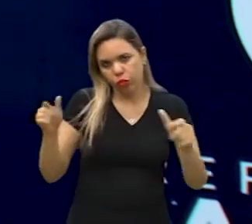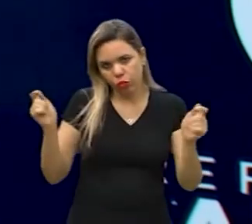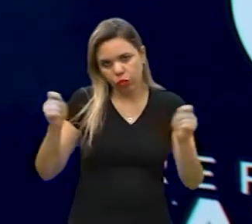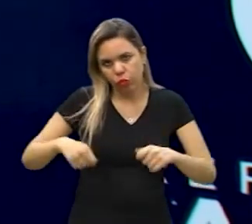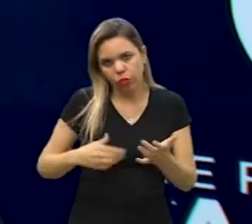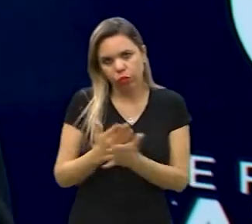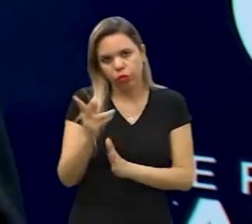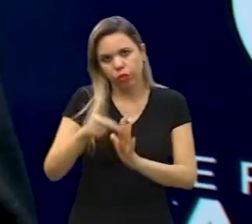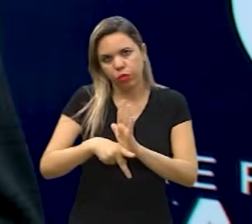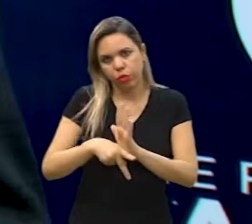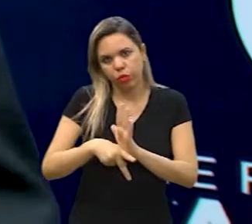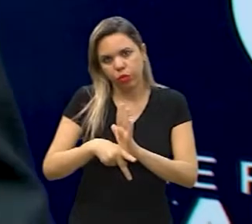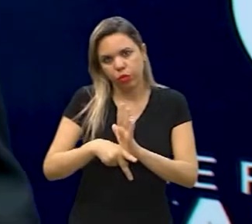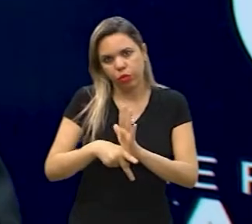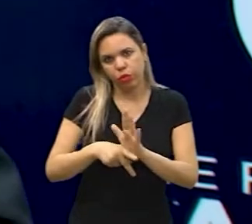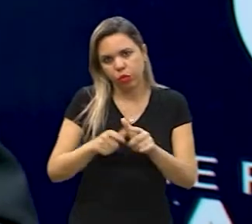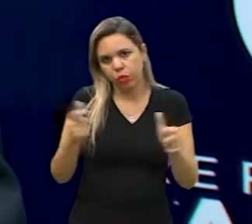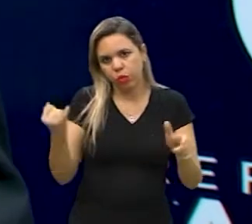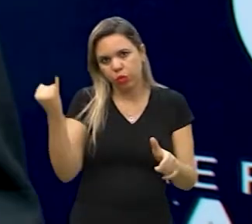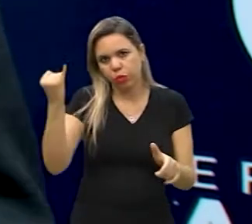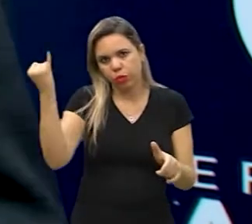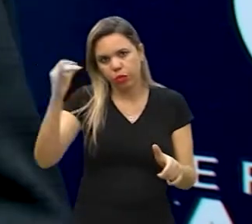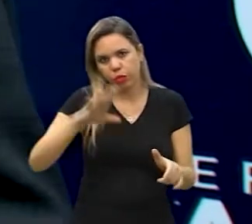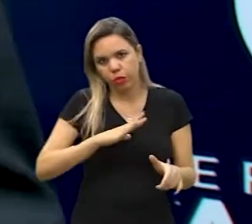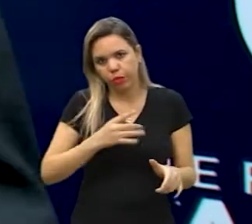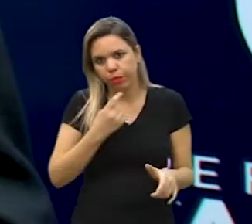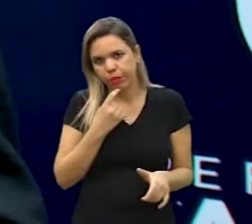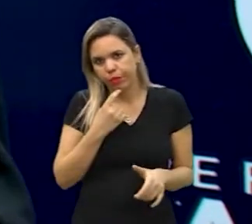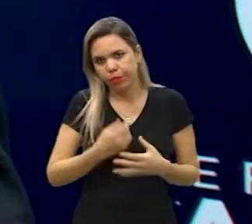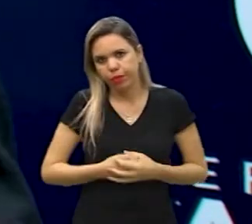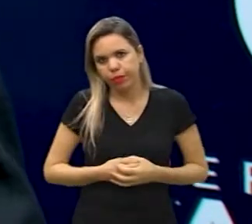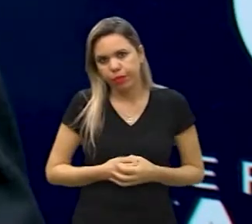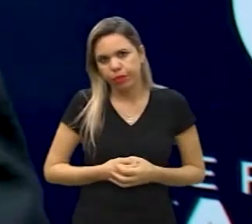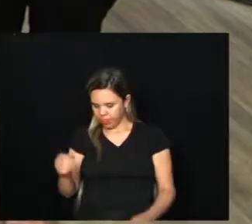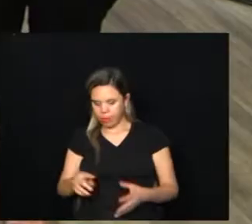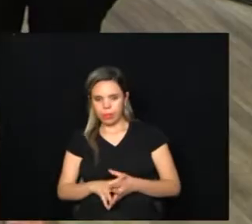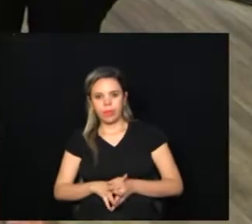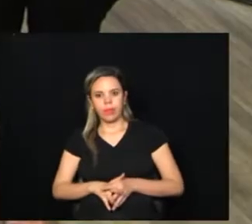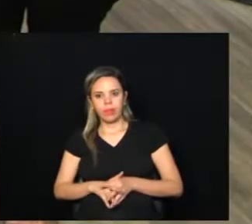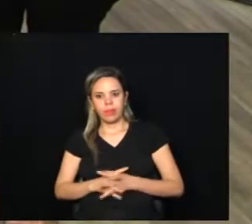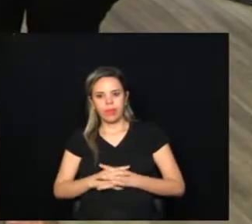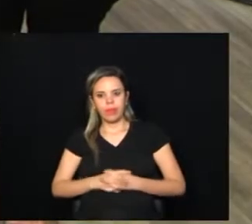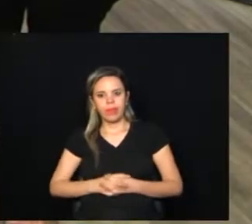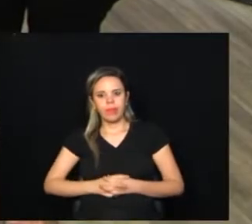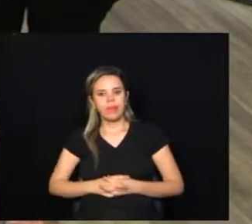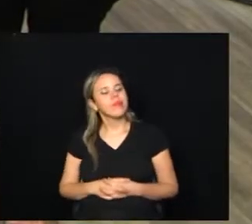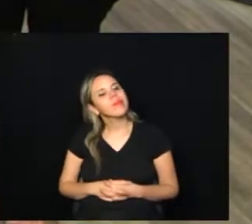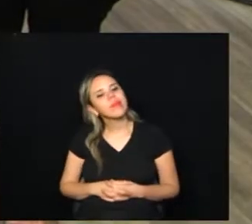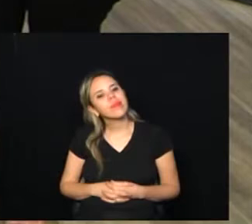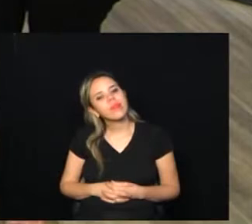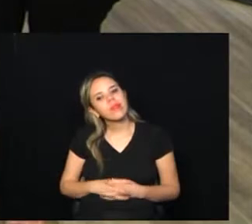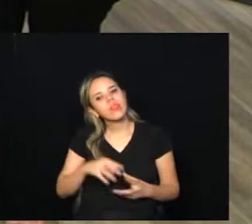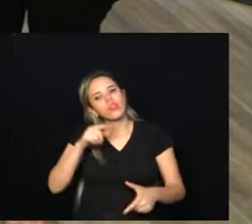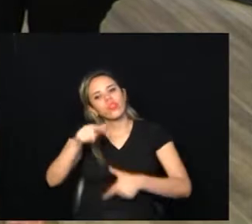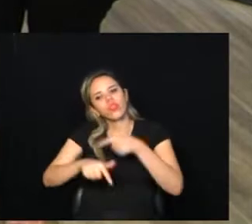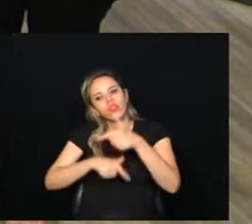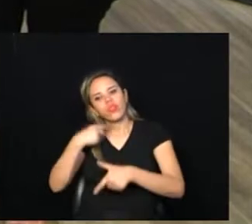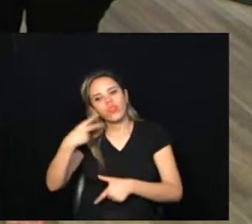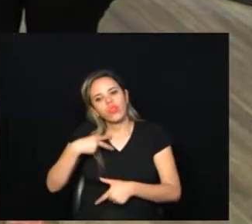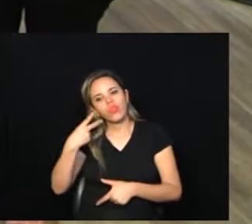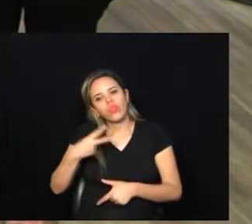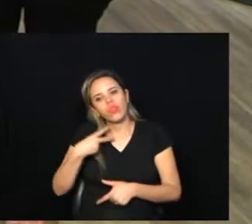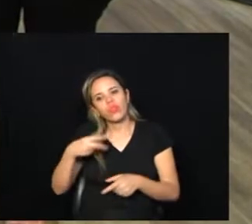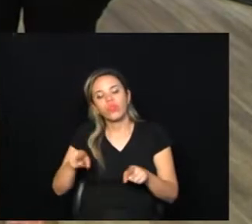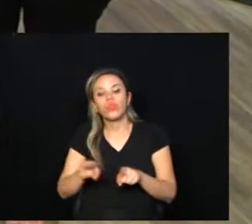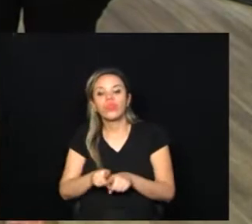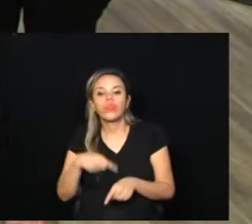soberanamente aprove esse projeto, que é de grande importância para a cidade de Campinas. E sobre o trabalho dos parlamentares